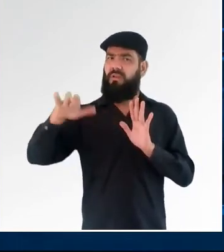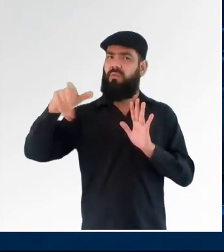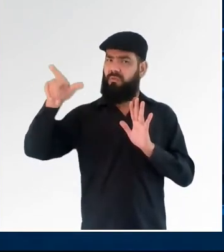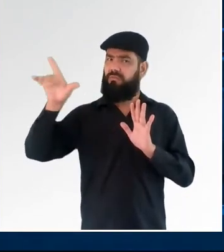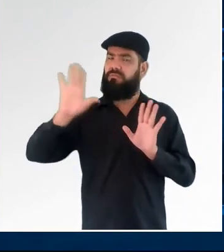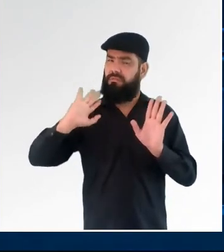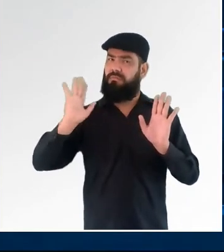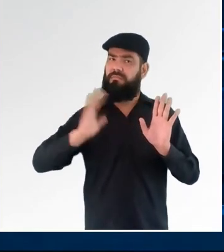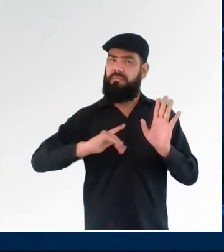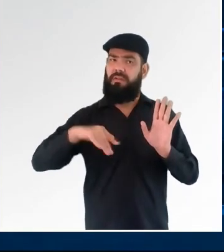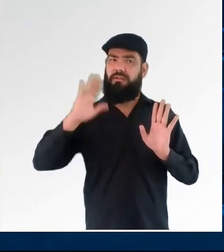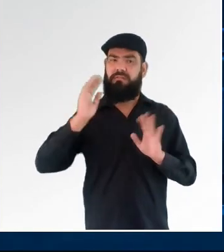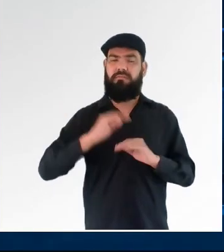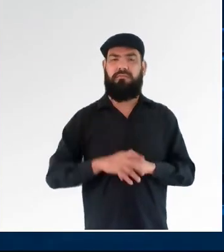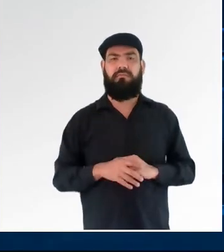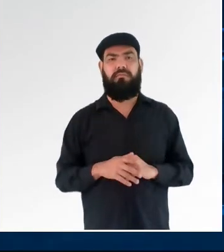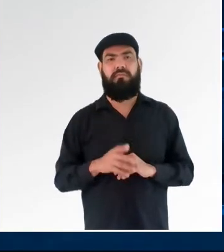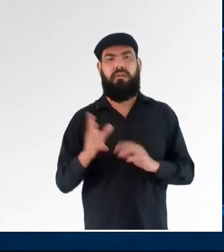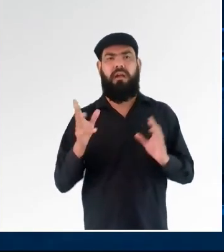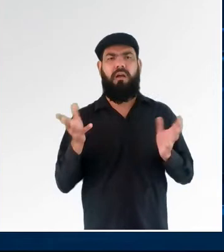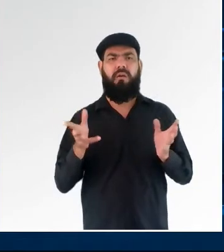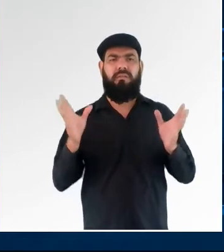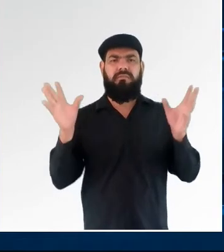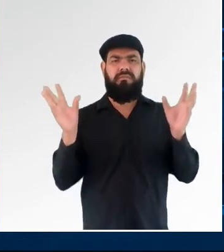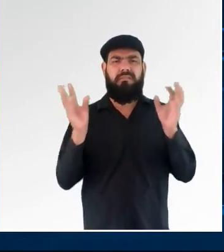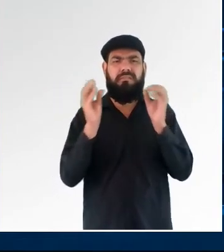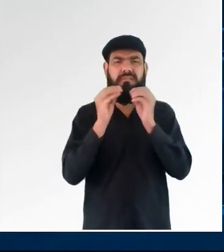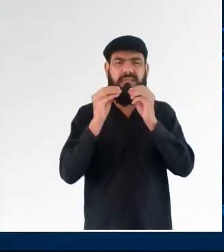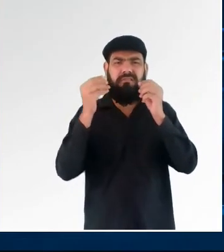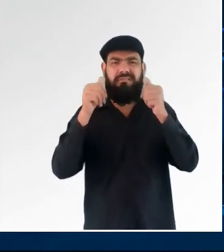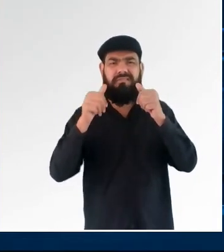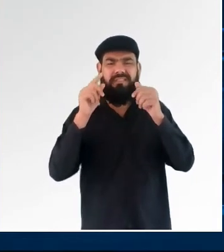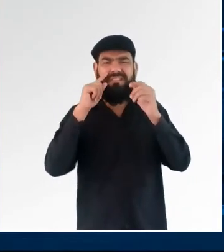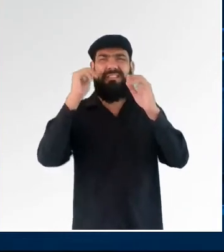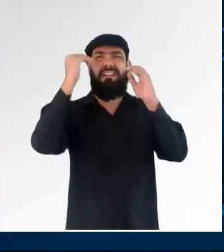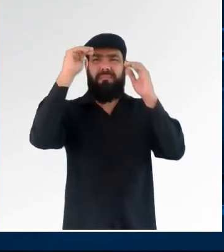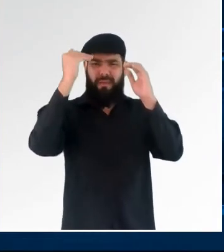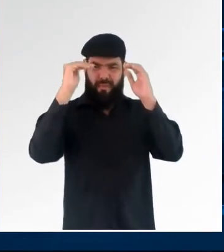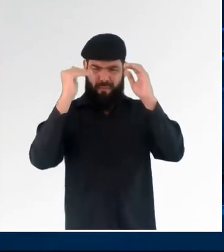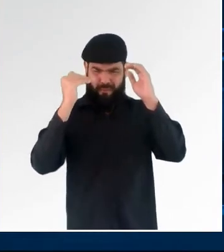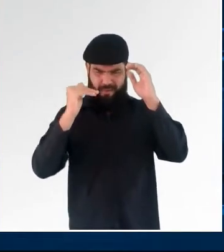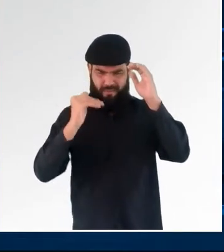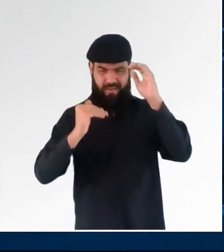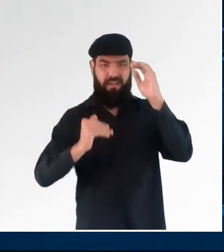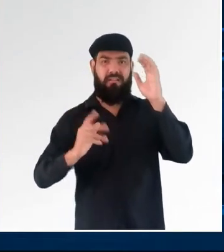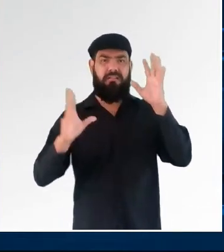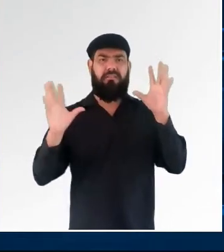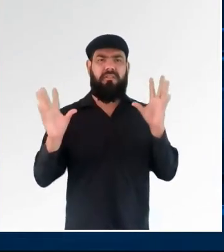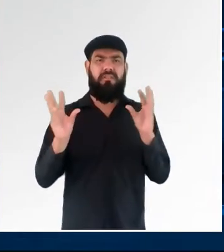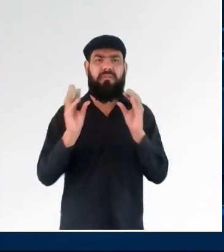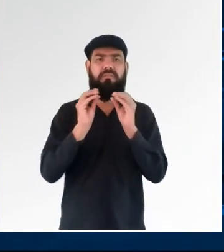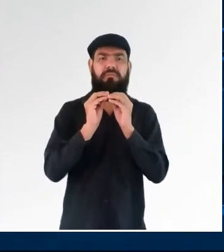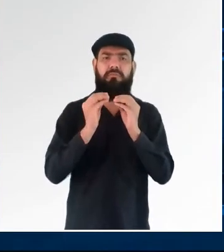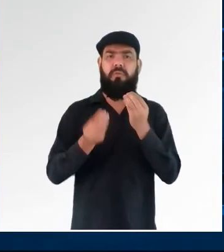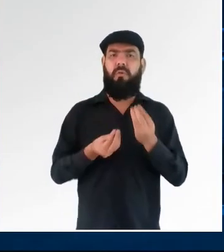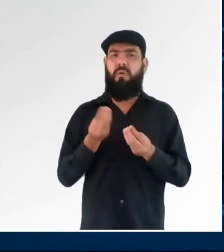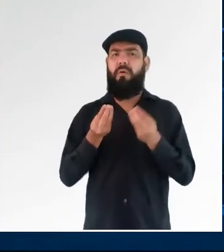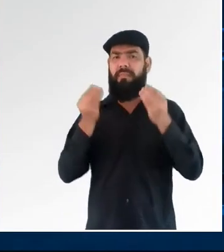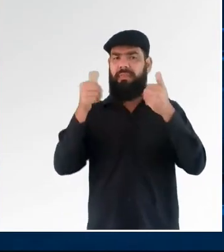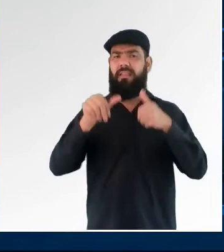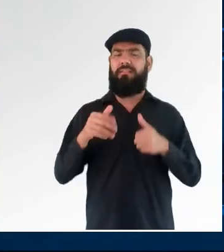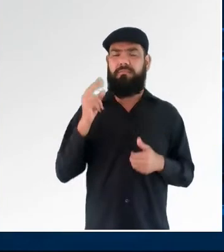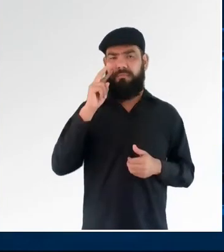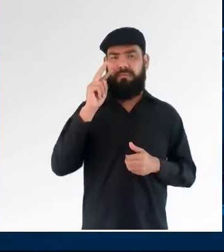Aqui, nós vamos fazer uma pequena análise. Aí ele vai seguir aqui no texto. Aí nós vamos fazer uma análise agora. Vamos lá? Vamos prosseguir,